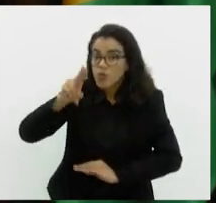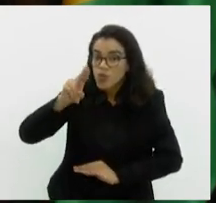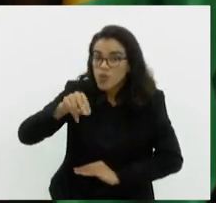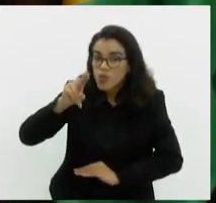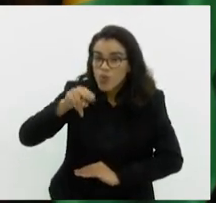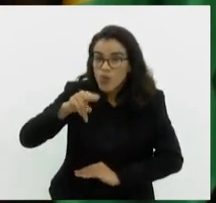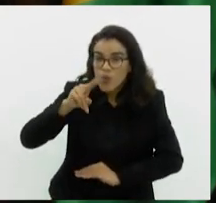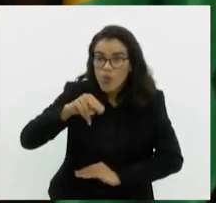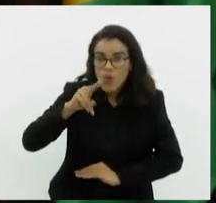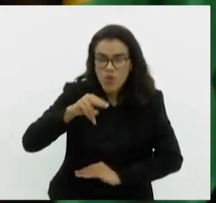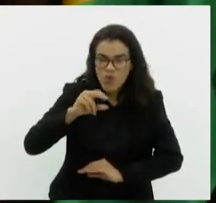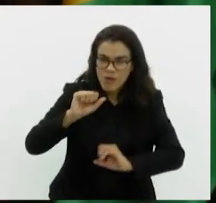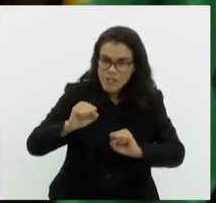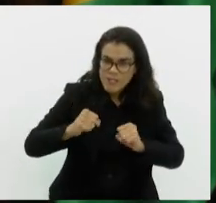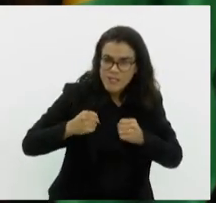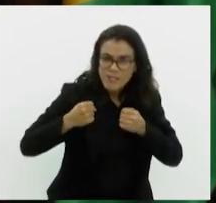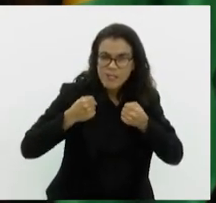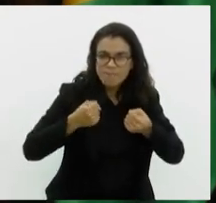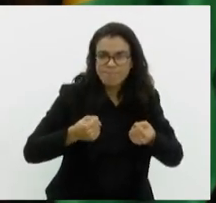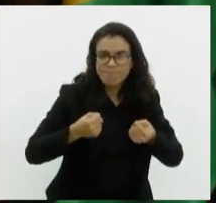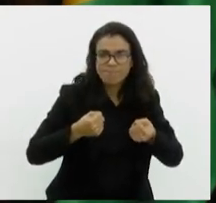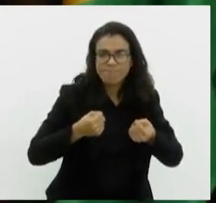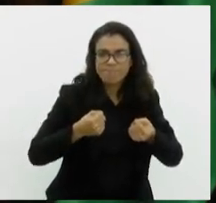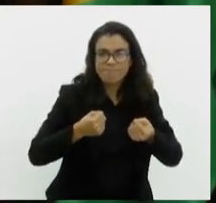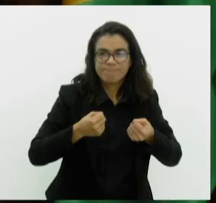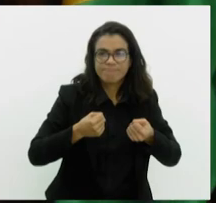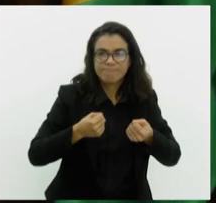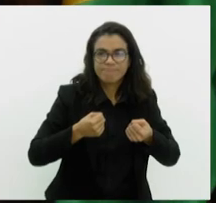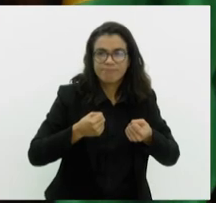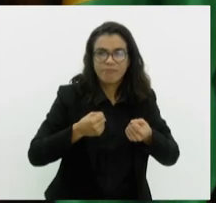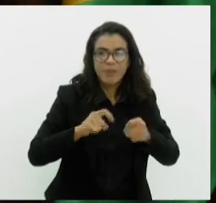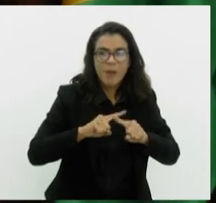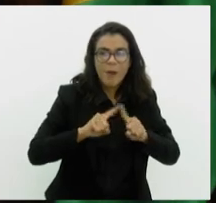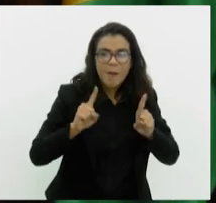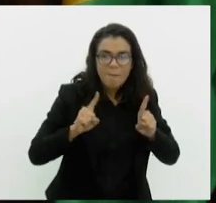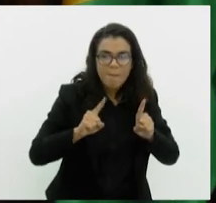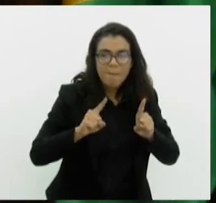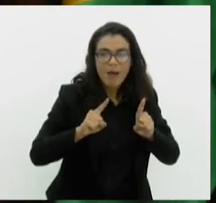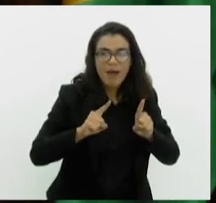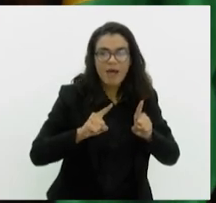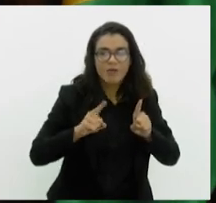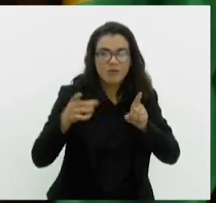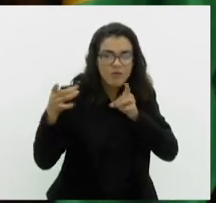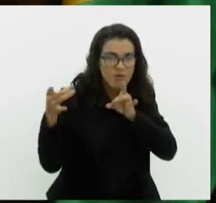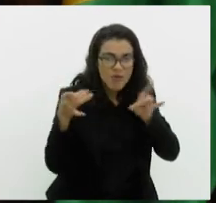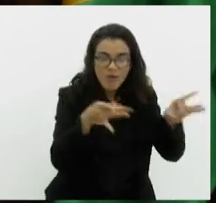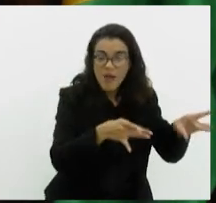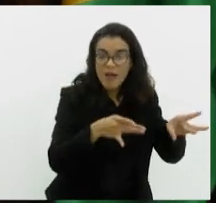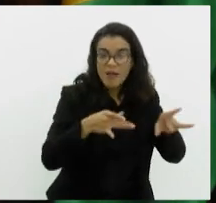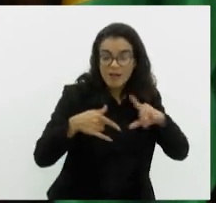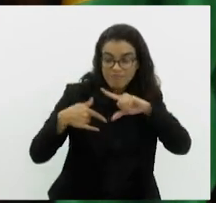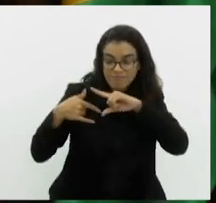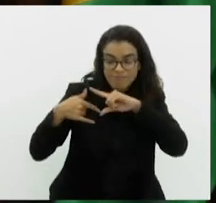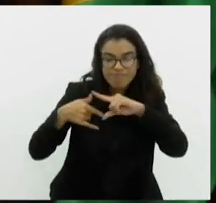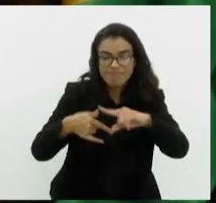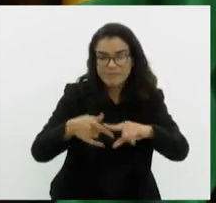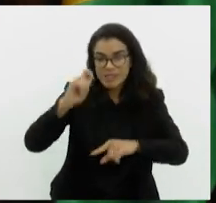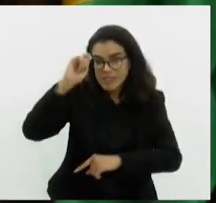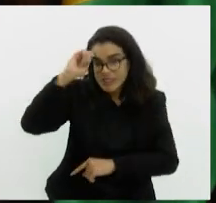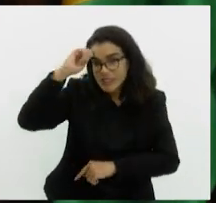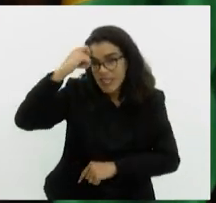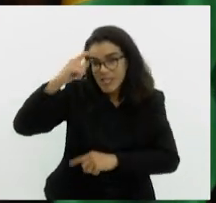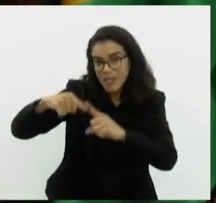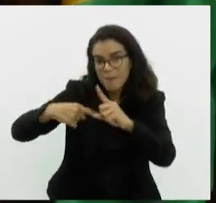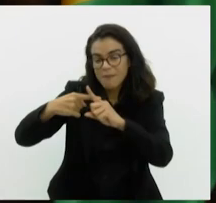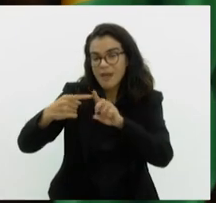dominar todo o conhecimento do mundo judaico cristão, mas não deixe de lado as nossas tradições negras e